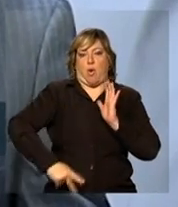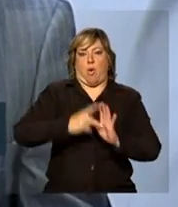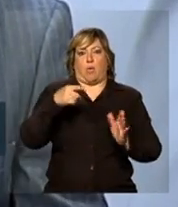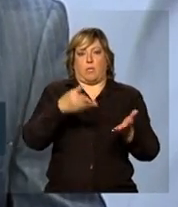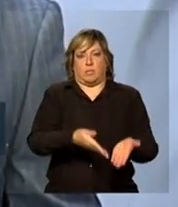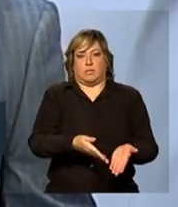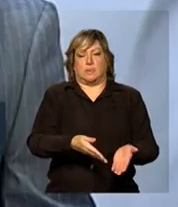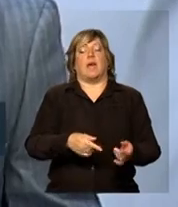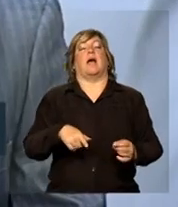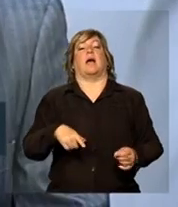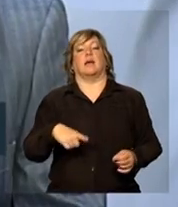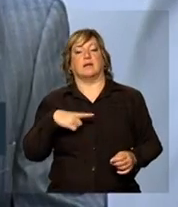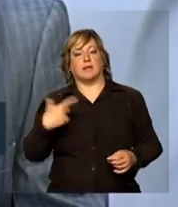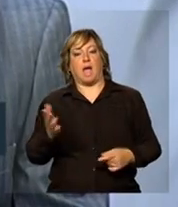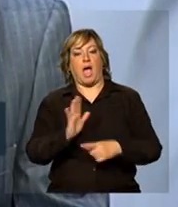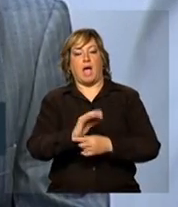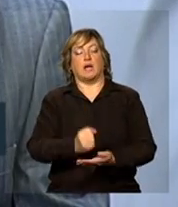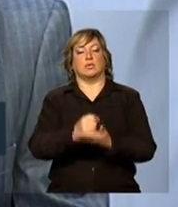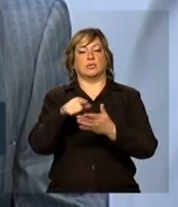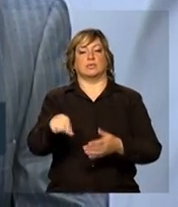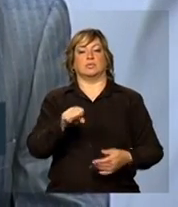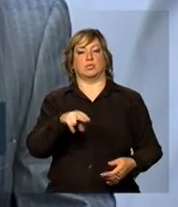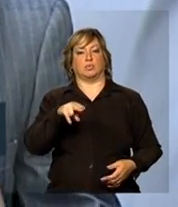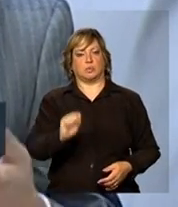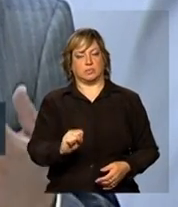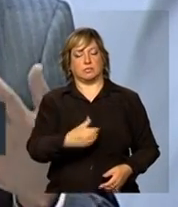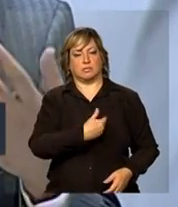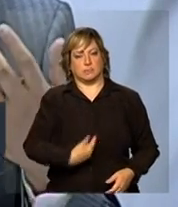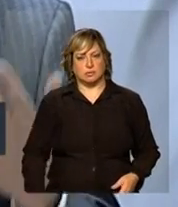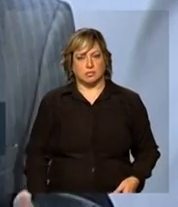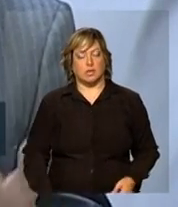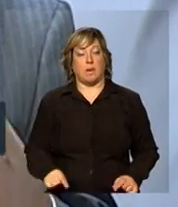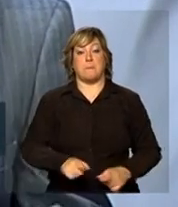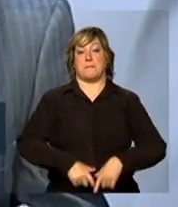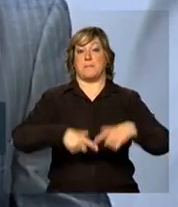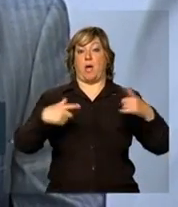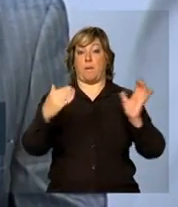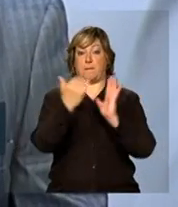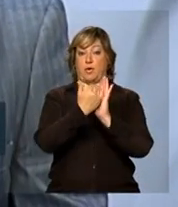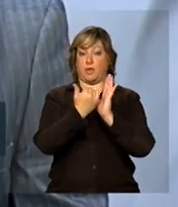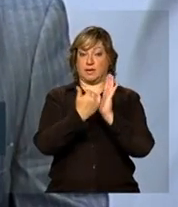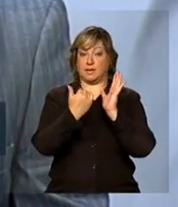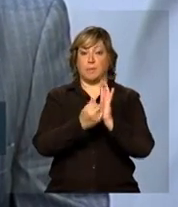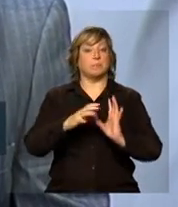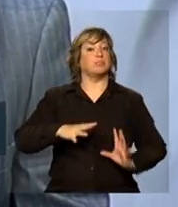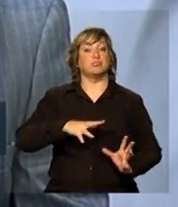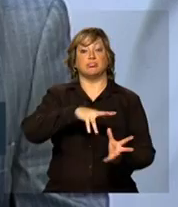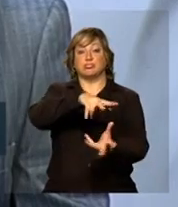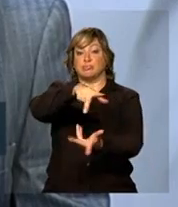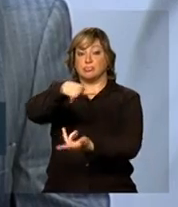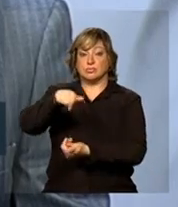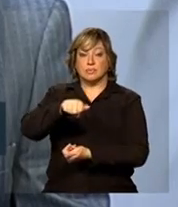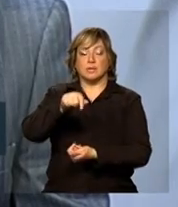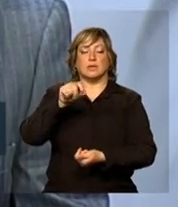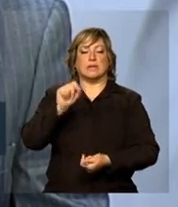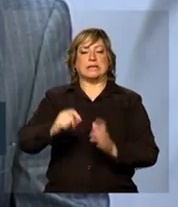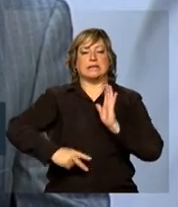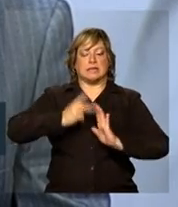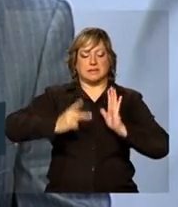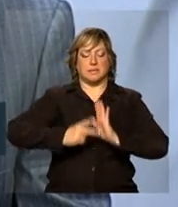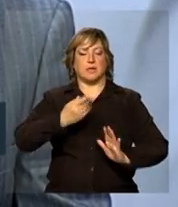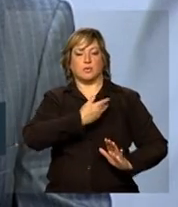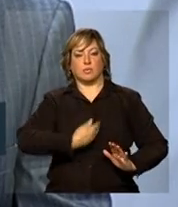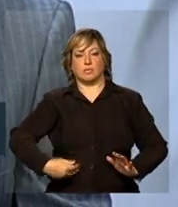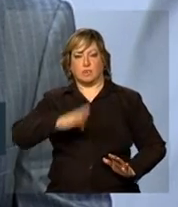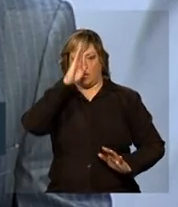e passam a ser um grande defensor do sistema público, que é o maior programa mundial de transplantes públicos